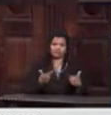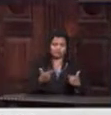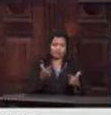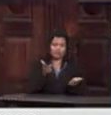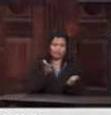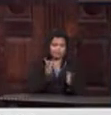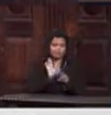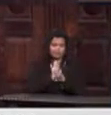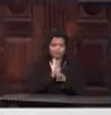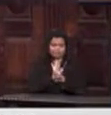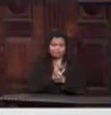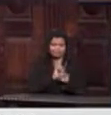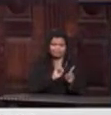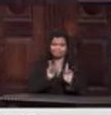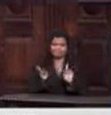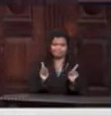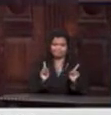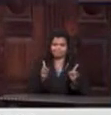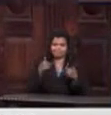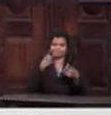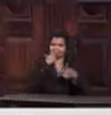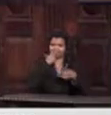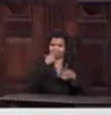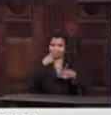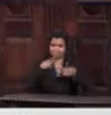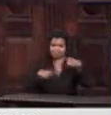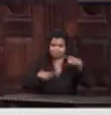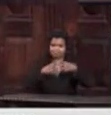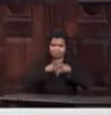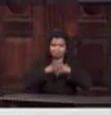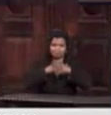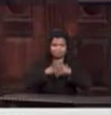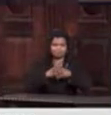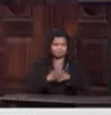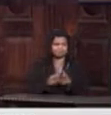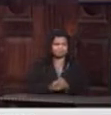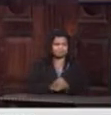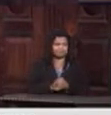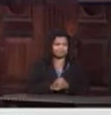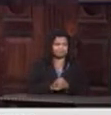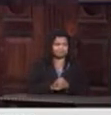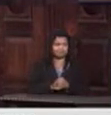presidente, e em algumas vezes isso aí foi